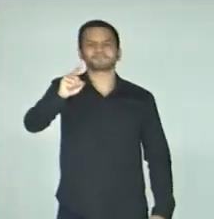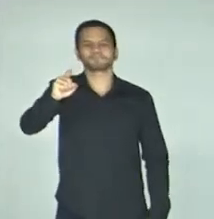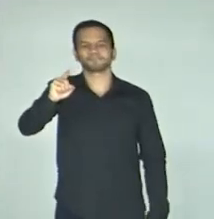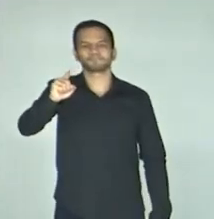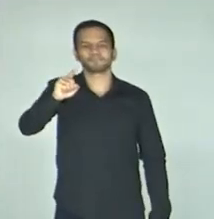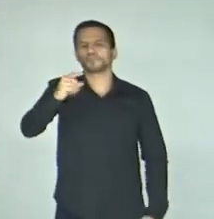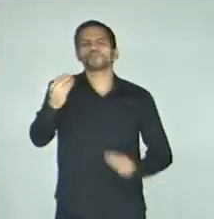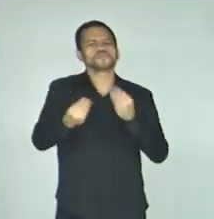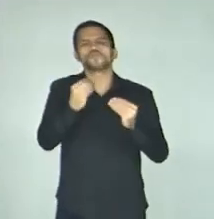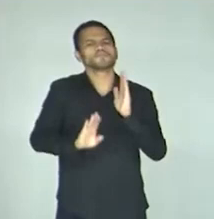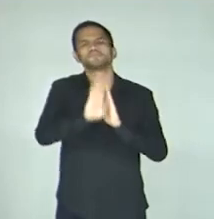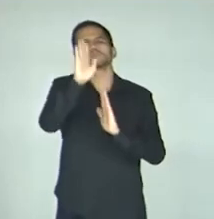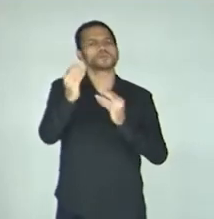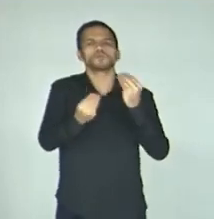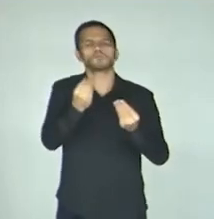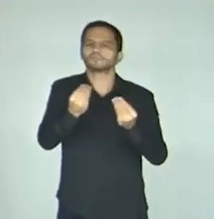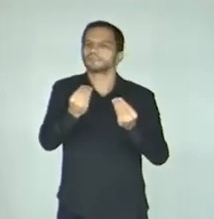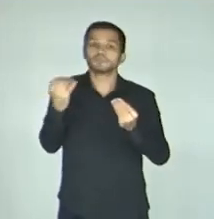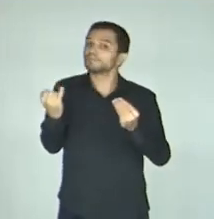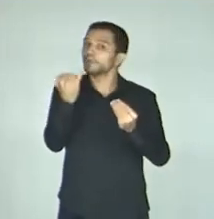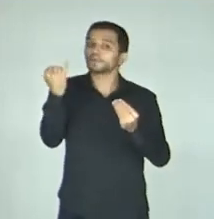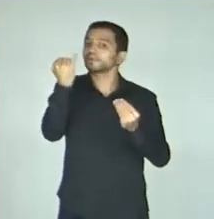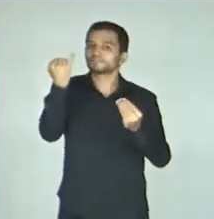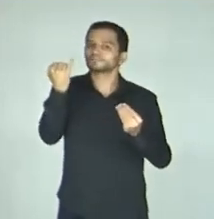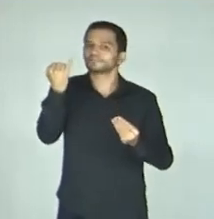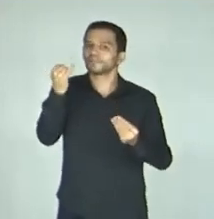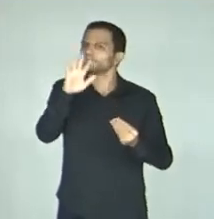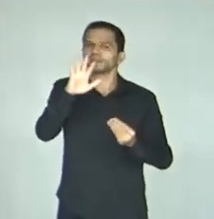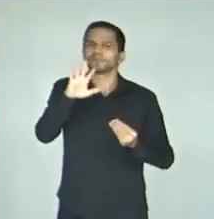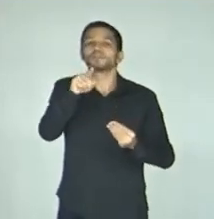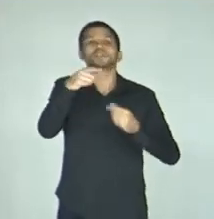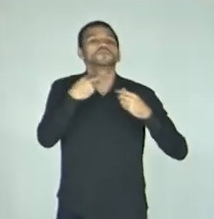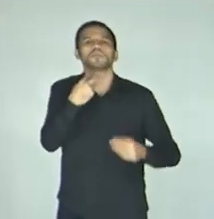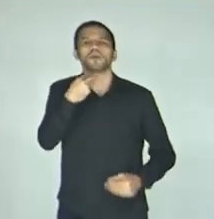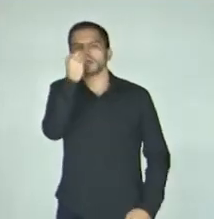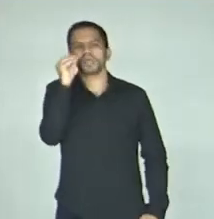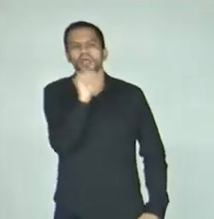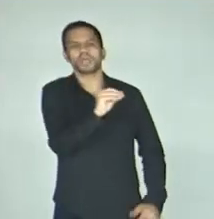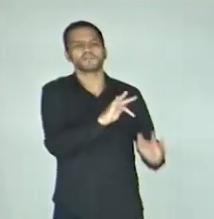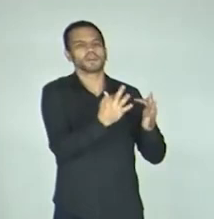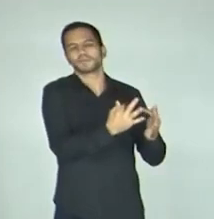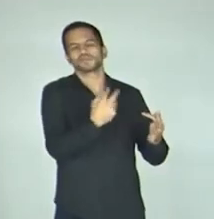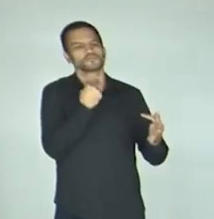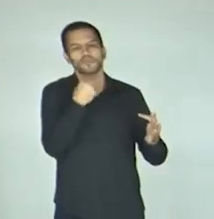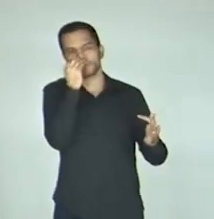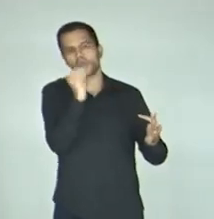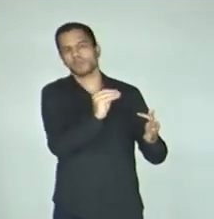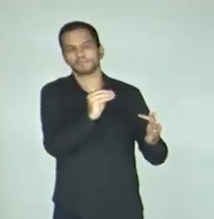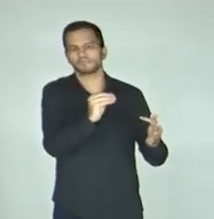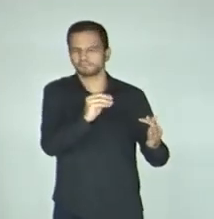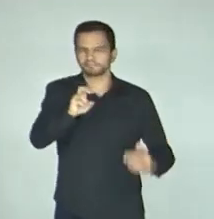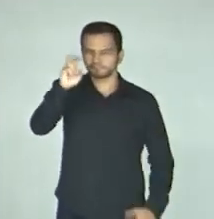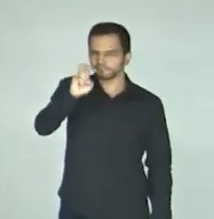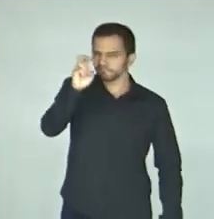em avançar na vida é muito importante mas não deixe sua família de lado e aí vem o quinto e Último